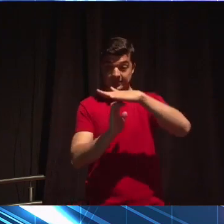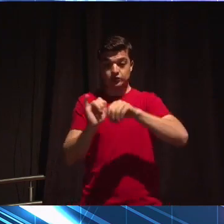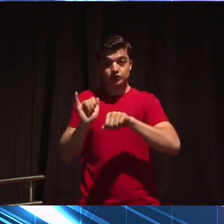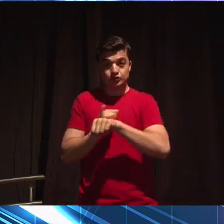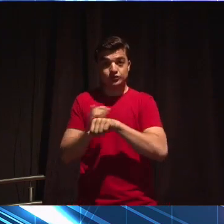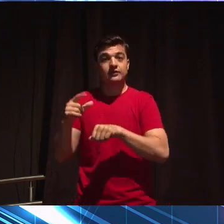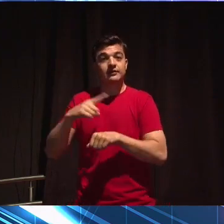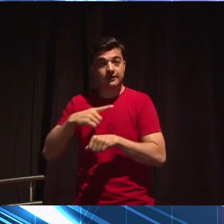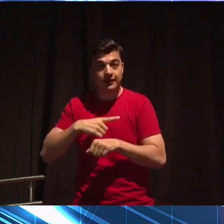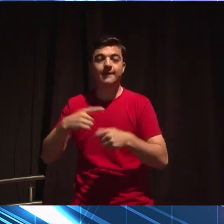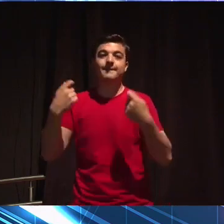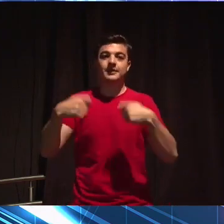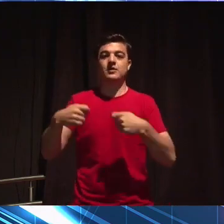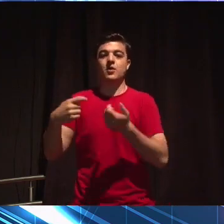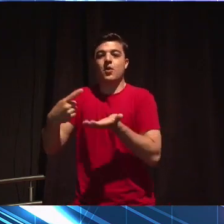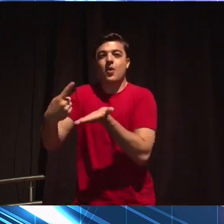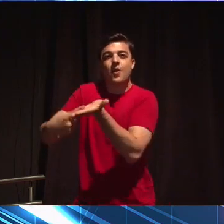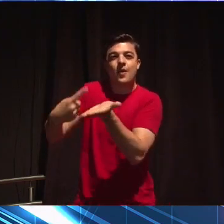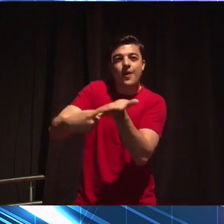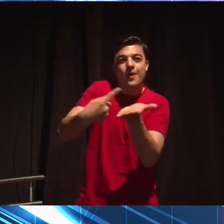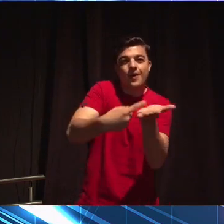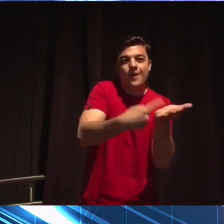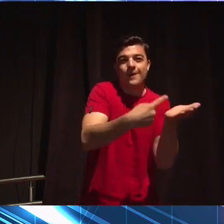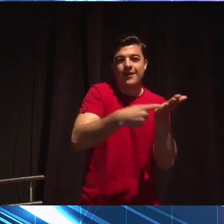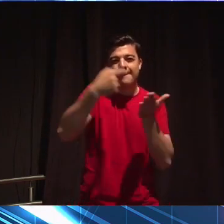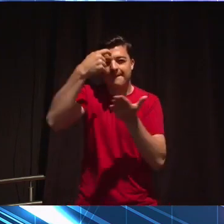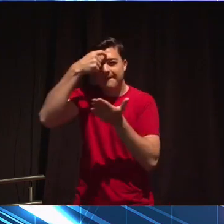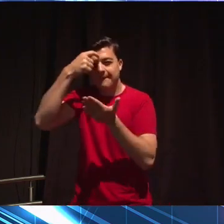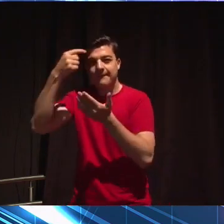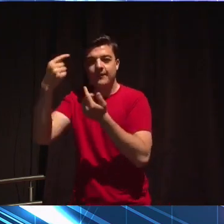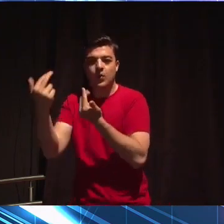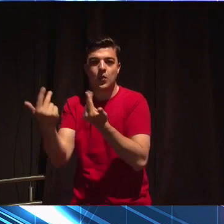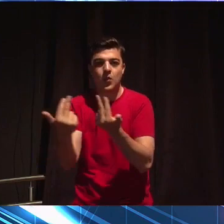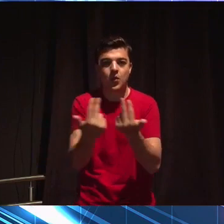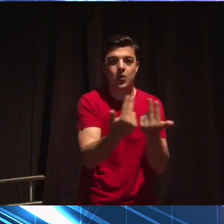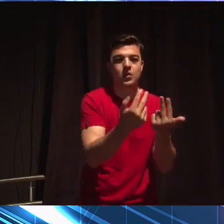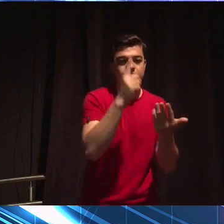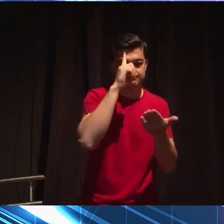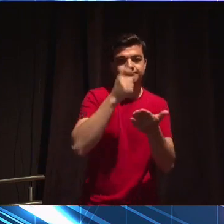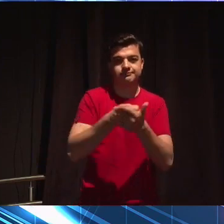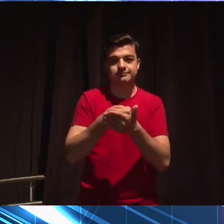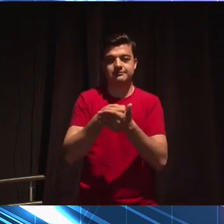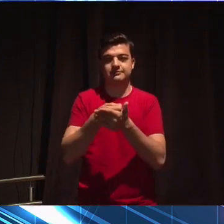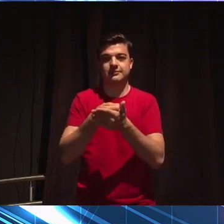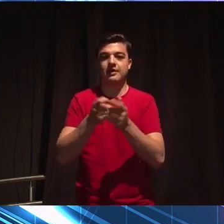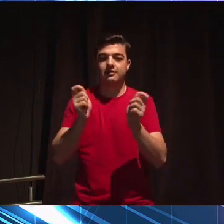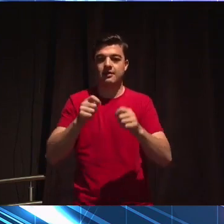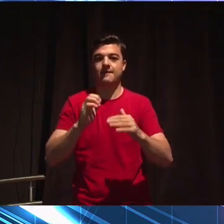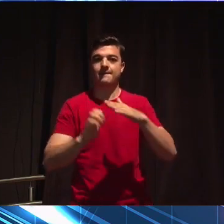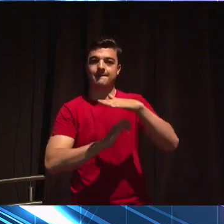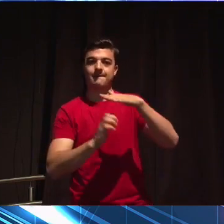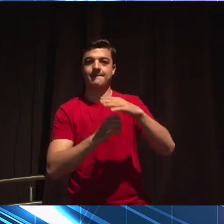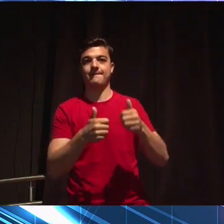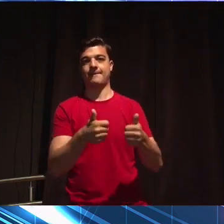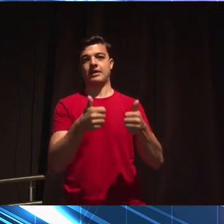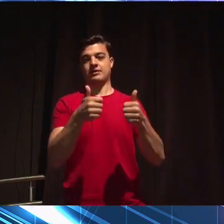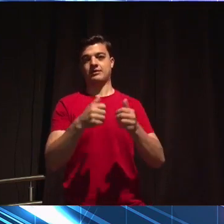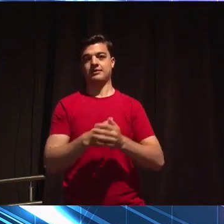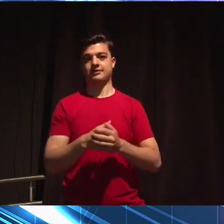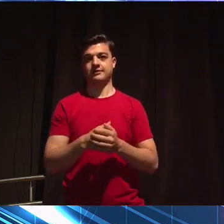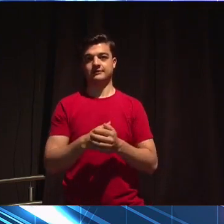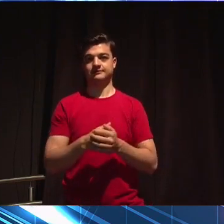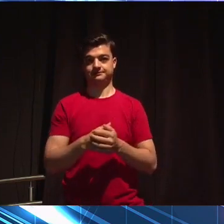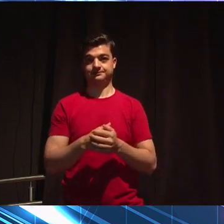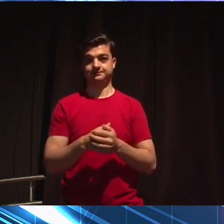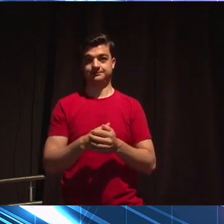Tá? Agora, o que vai mudar nos próximos 10 anos? O que a gente tem que levar em consideração quando a gente pensa em negócio? Eu tive a